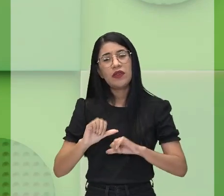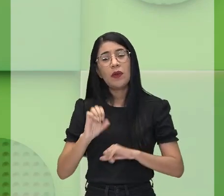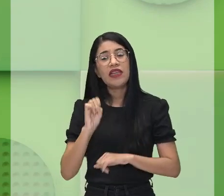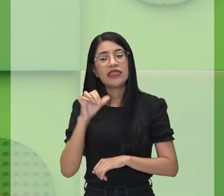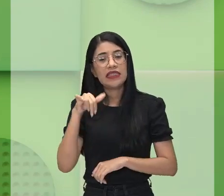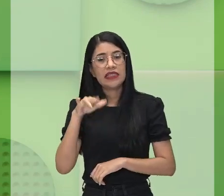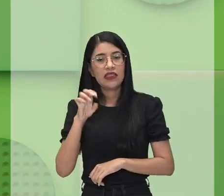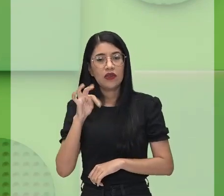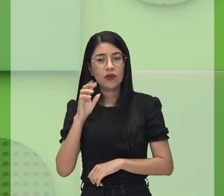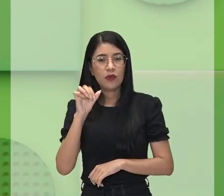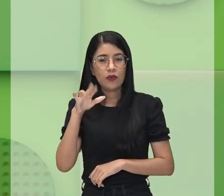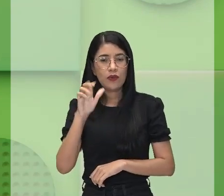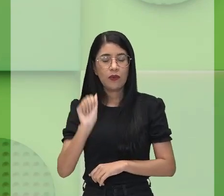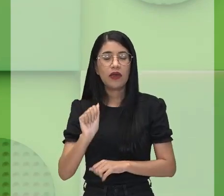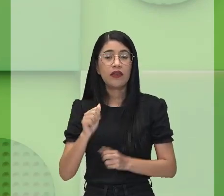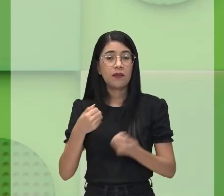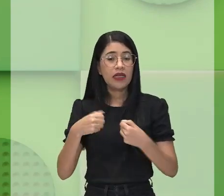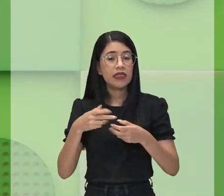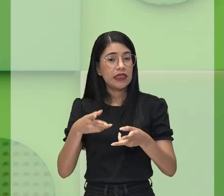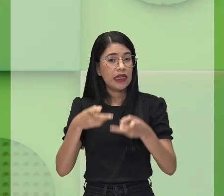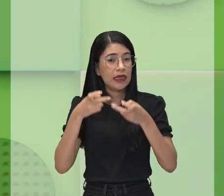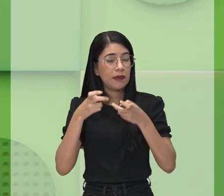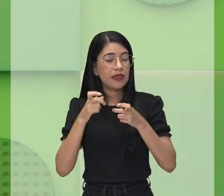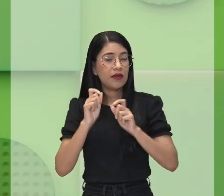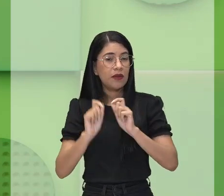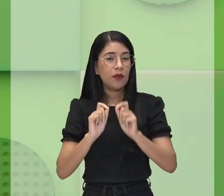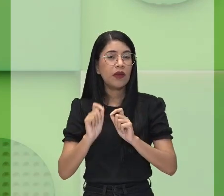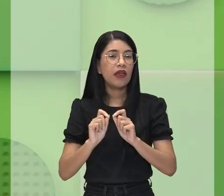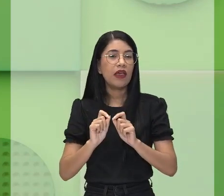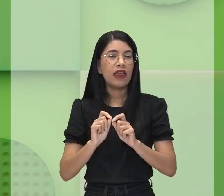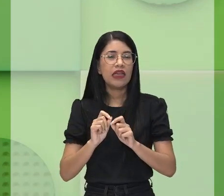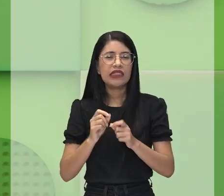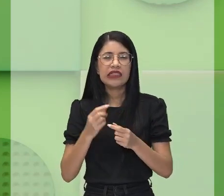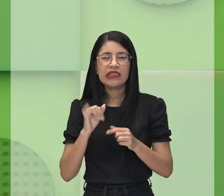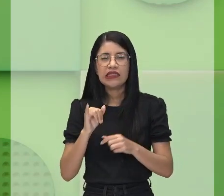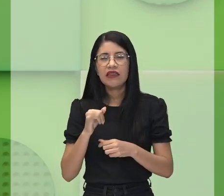Então, preste atenção do que você sente aí que não está